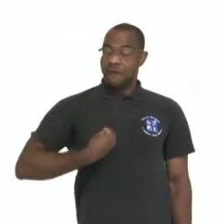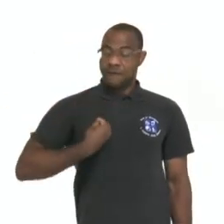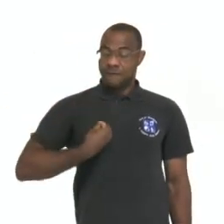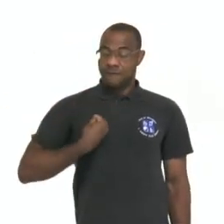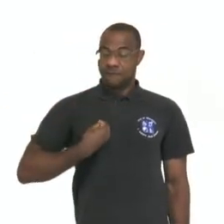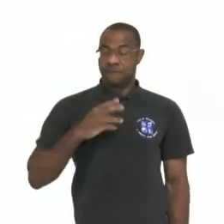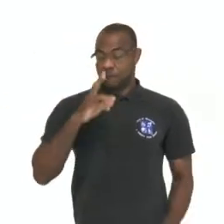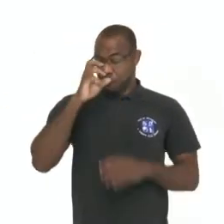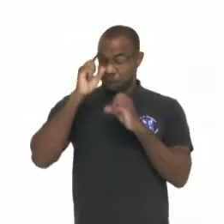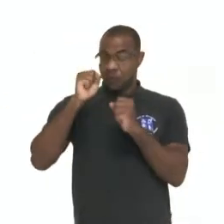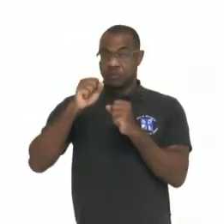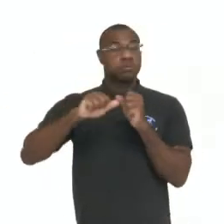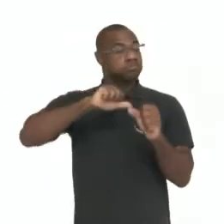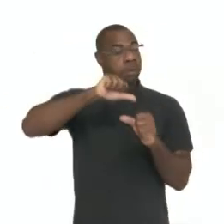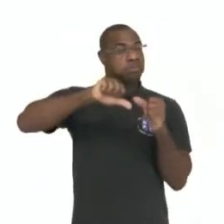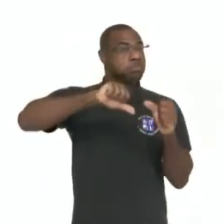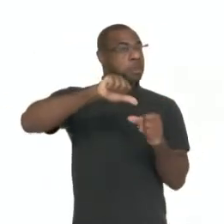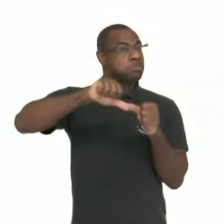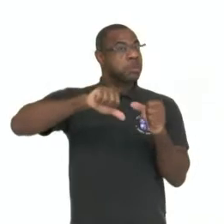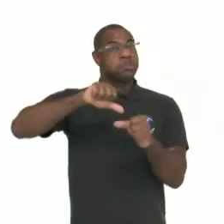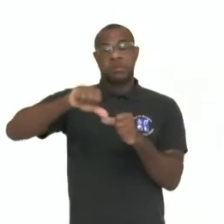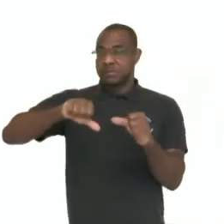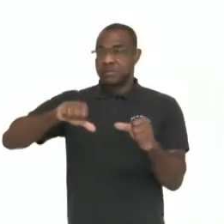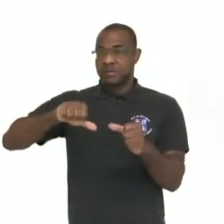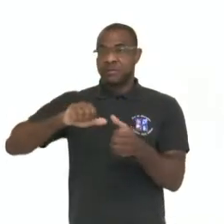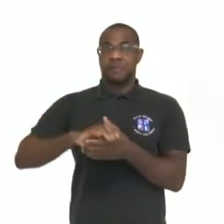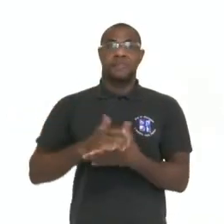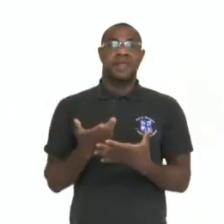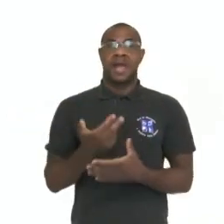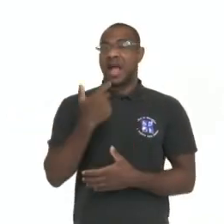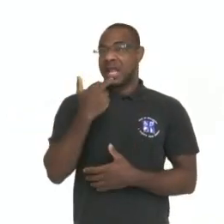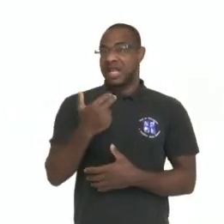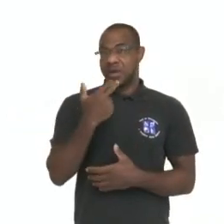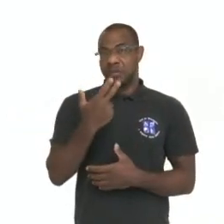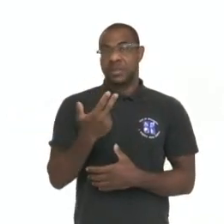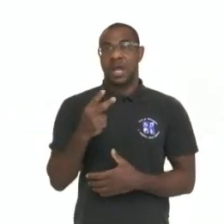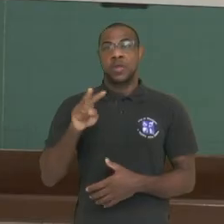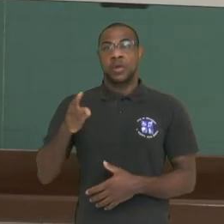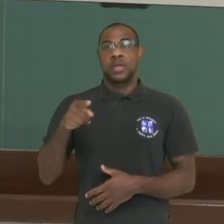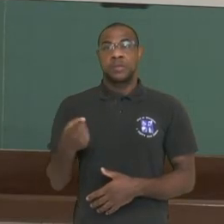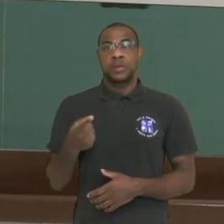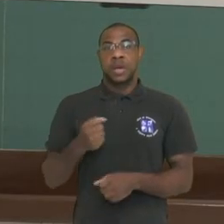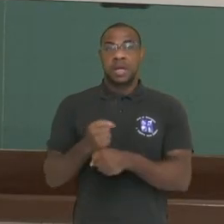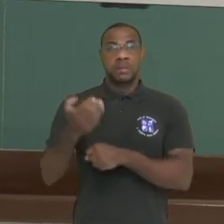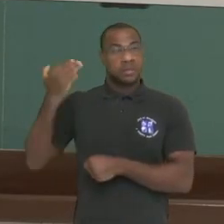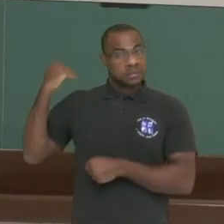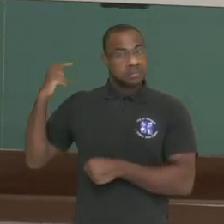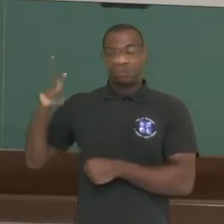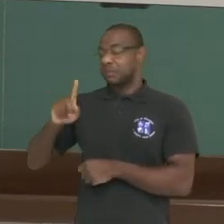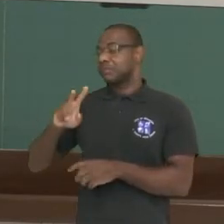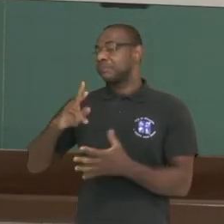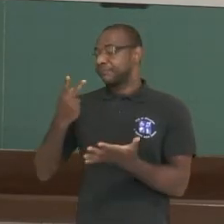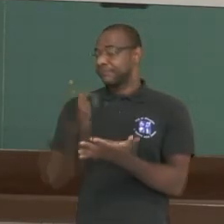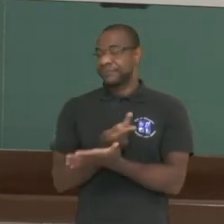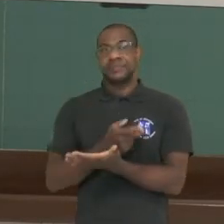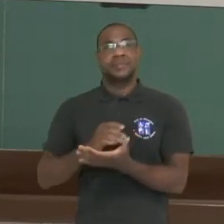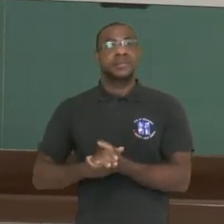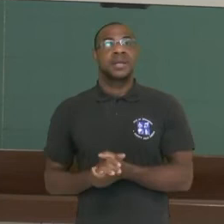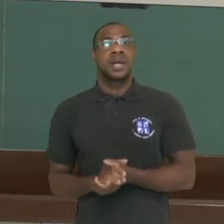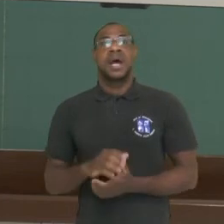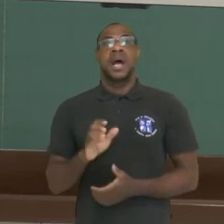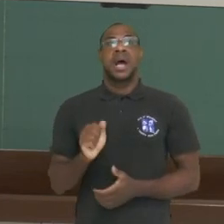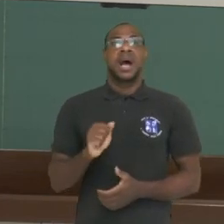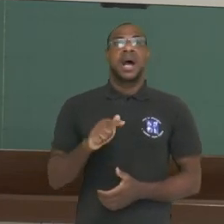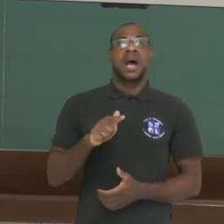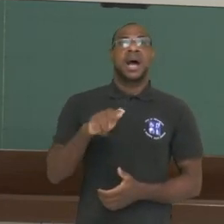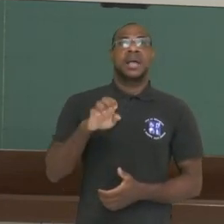passando por muitas transformações. Falar que é a mesma língua falada há 2000 anos está errado. Os aquedutos, agora falando um pouquinho